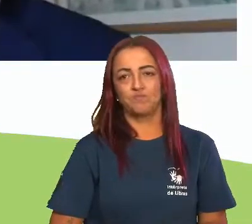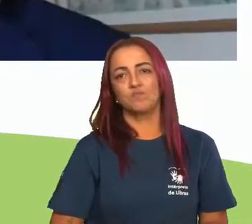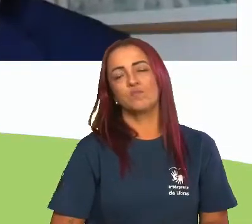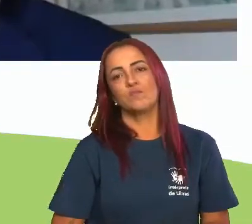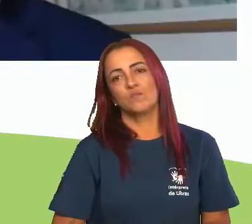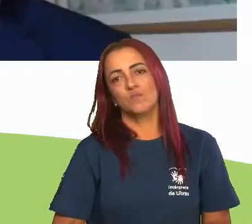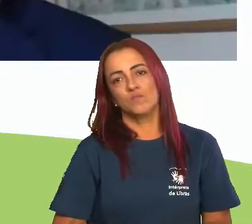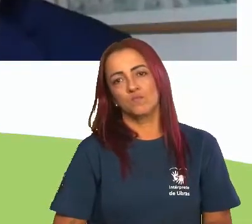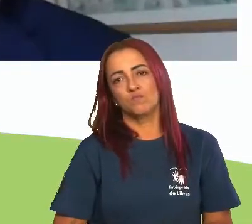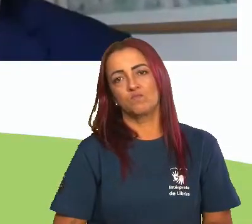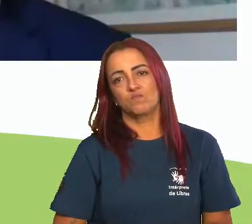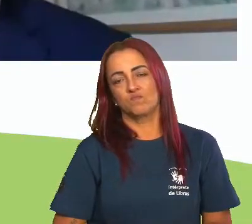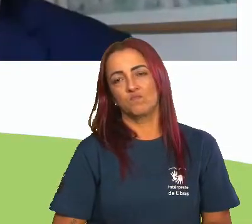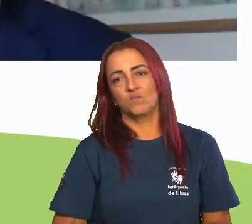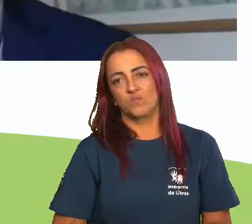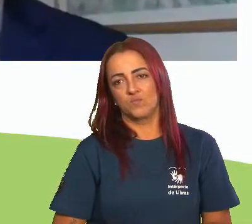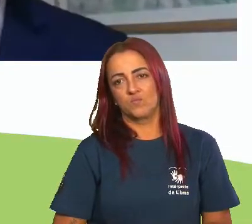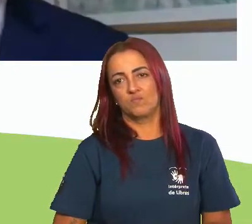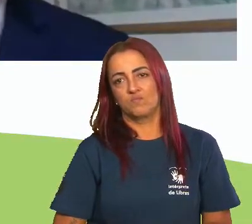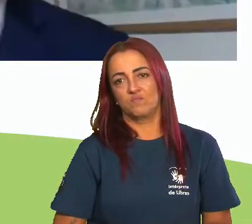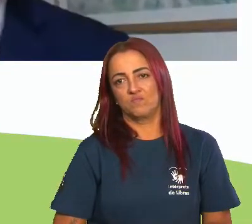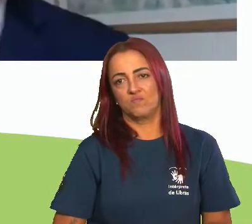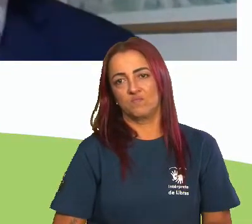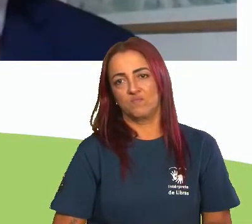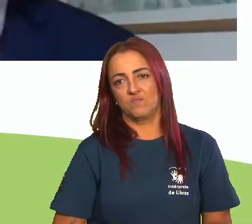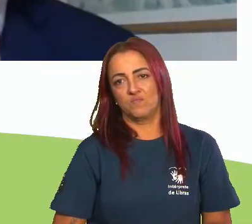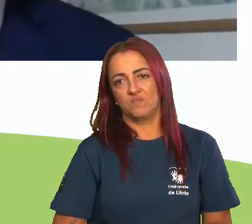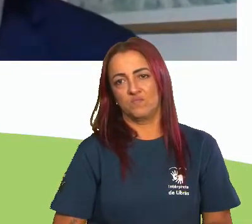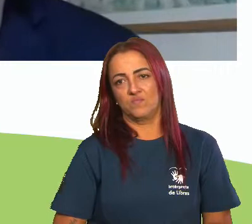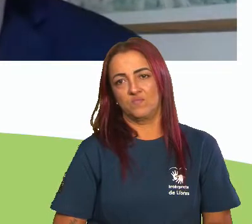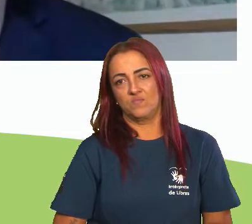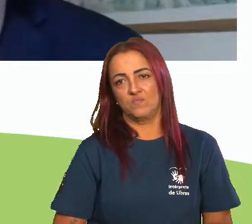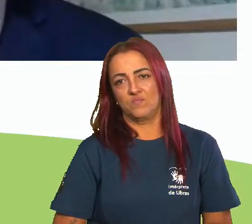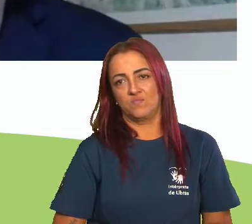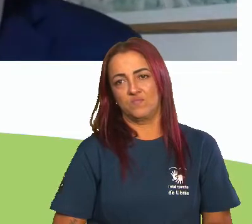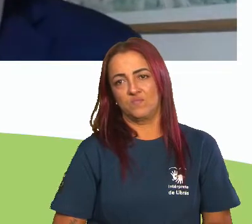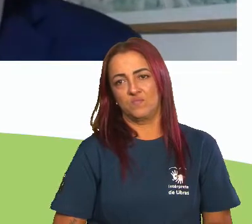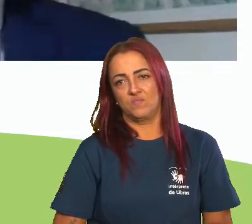Muito obrigada, fiquem à vontade, parabéns.